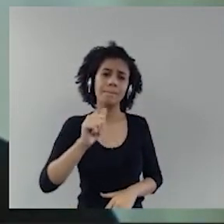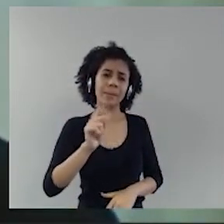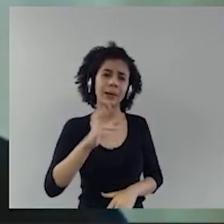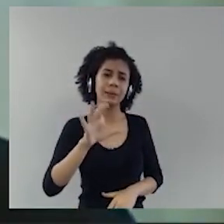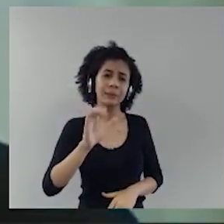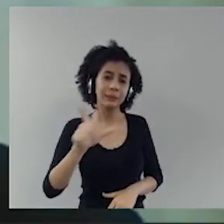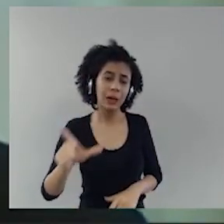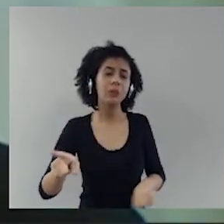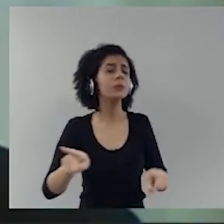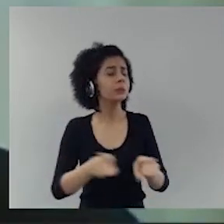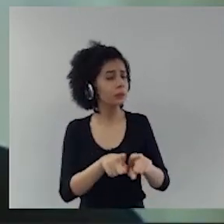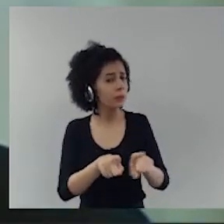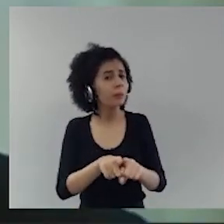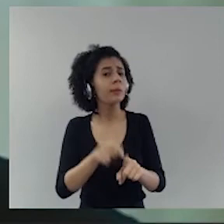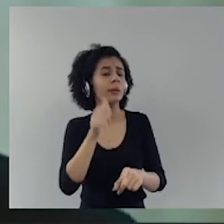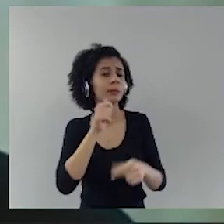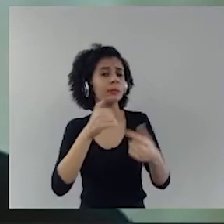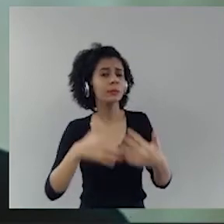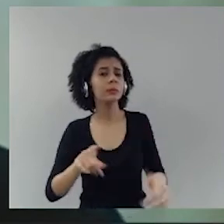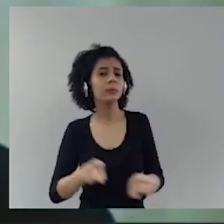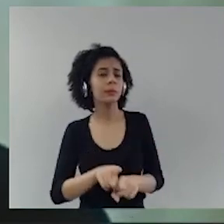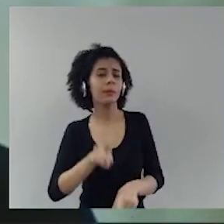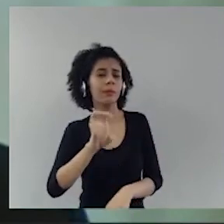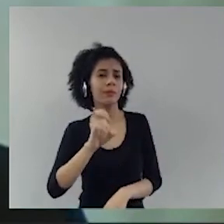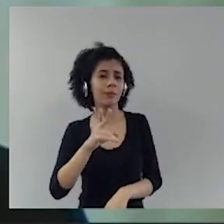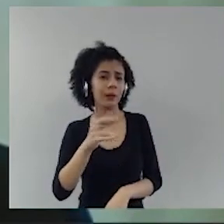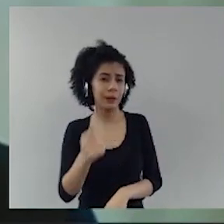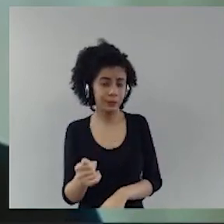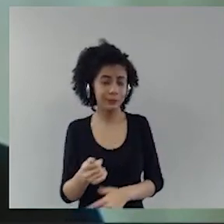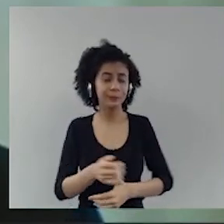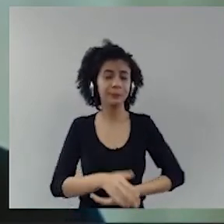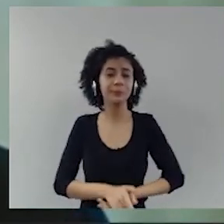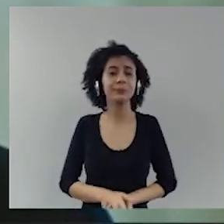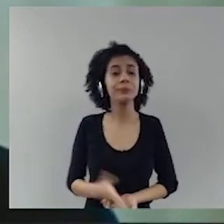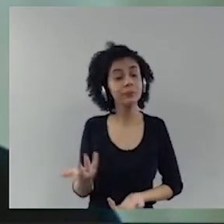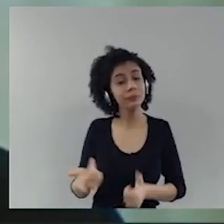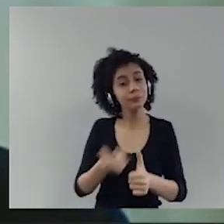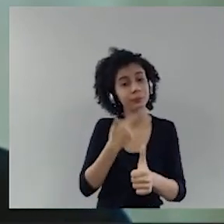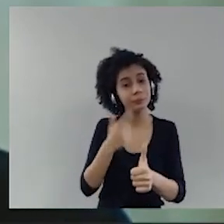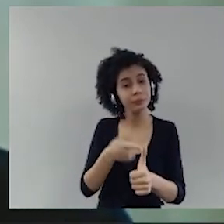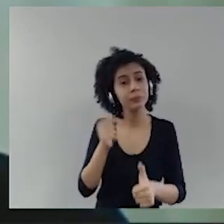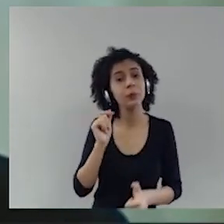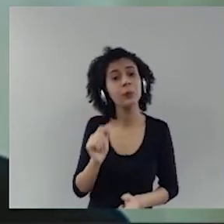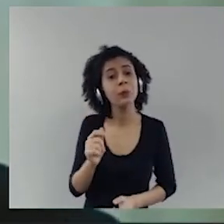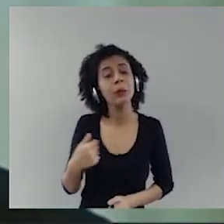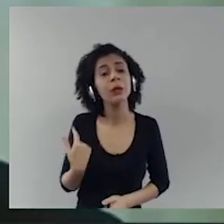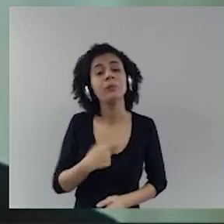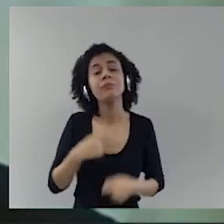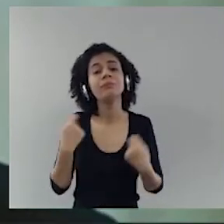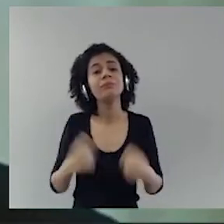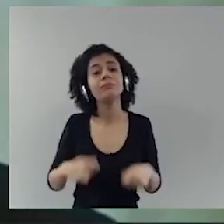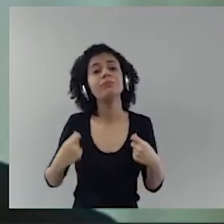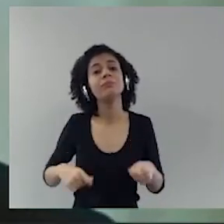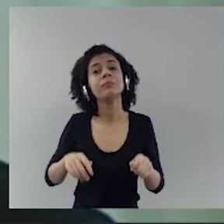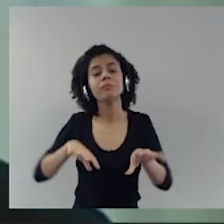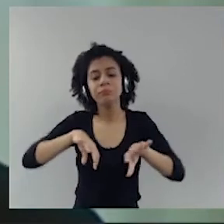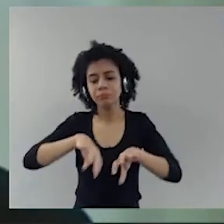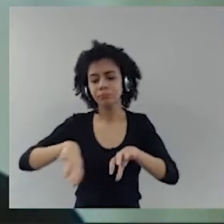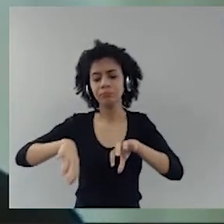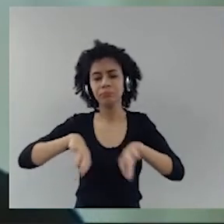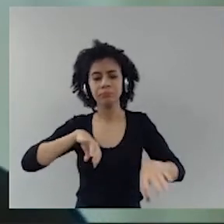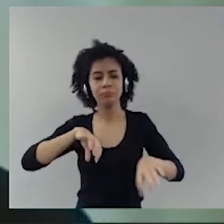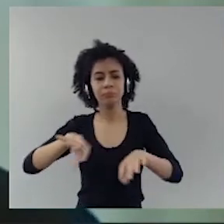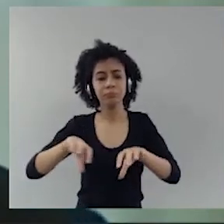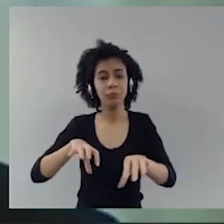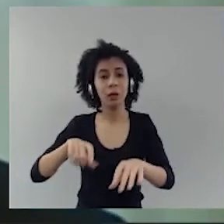também de certa forma pela vera monteiro então em primeiro é preciso ao fazermos esta distinção